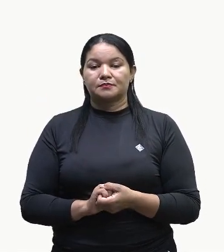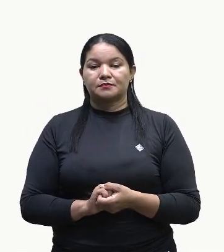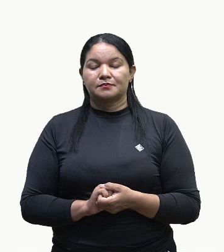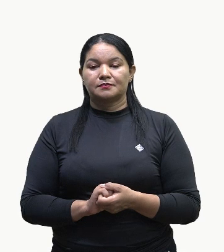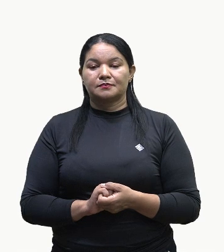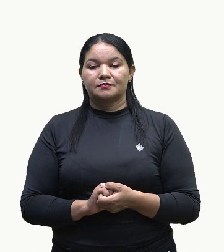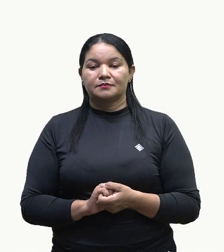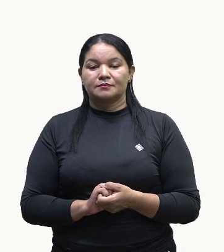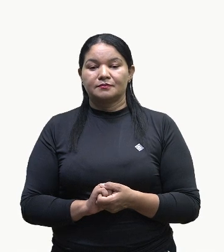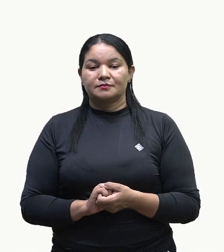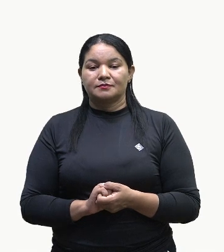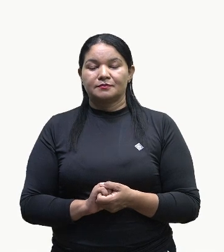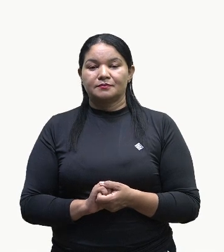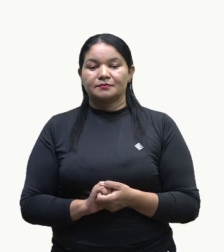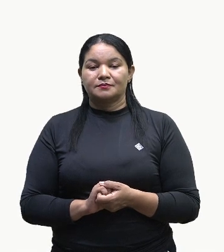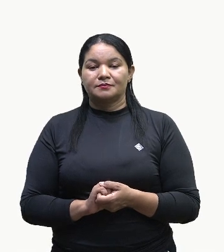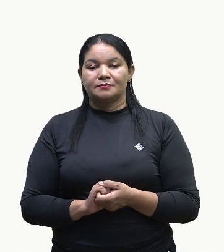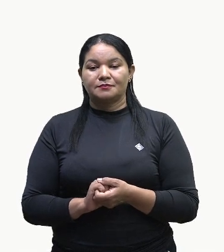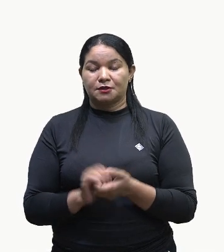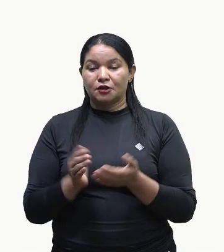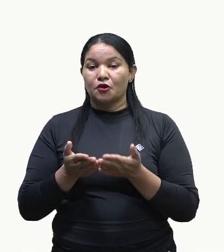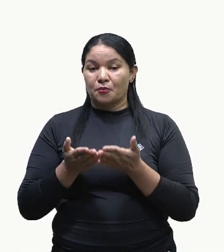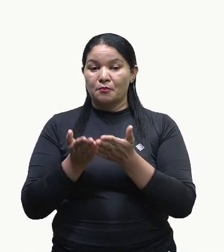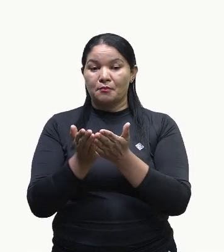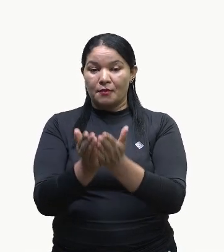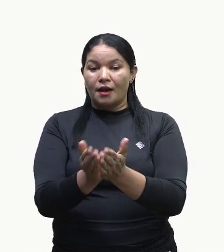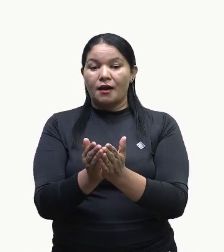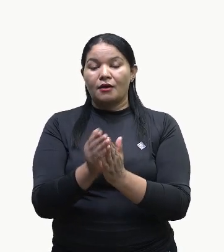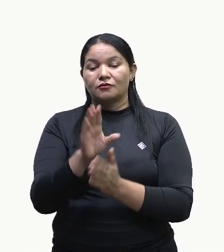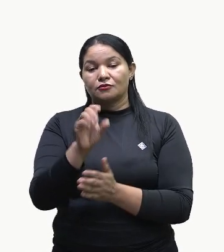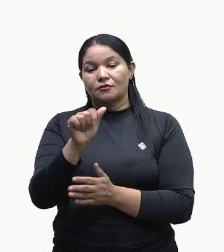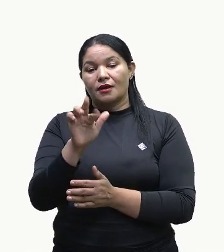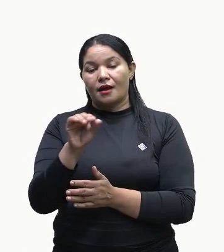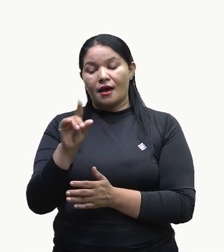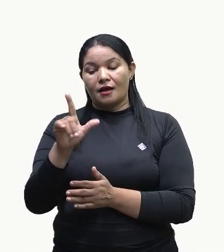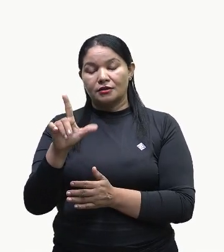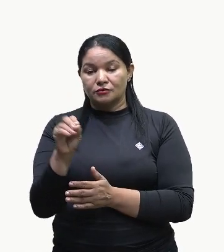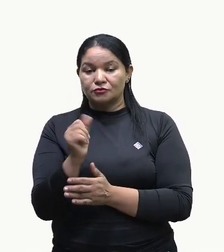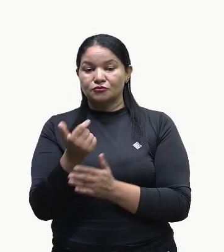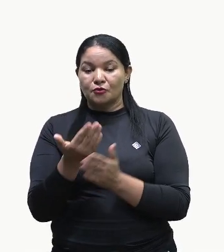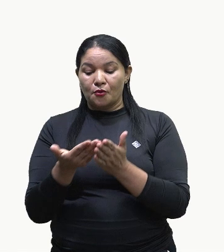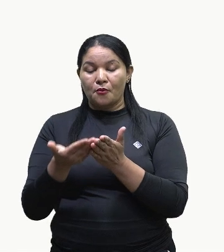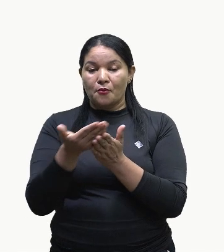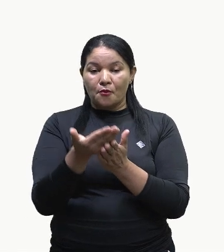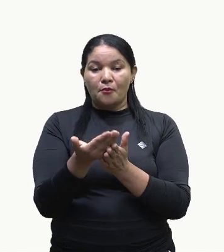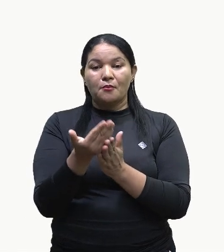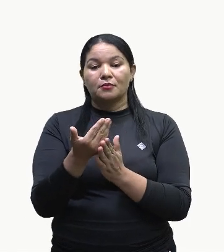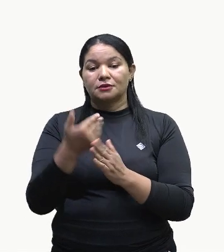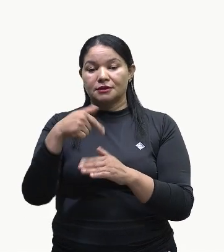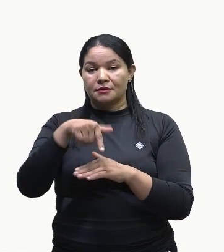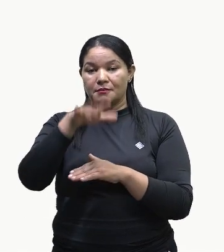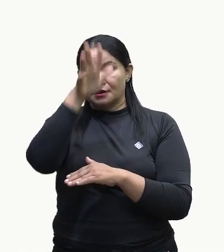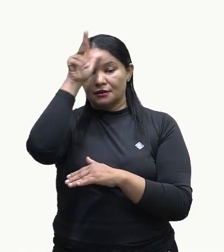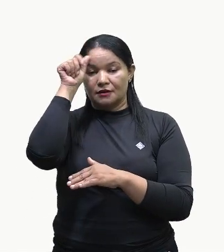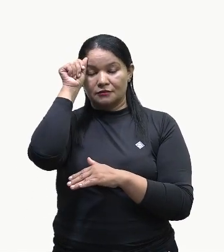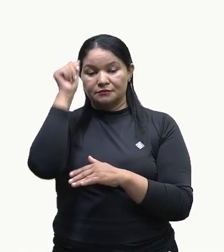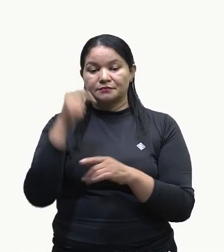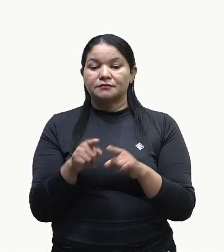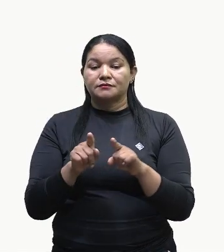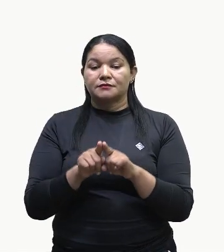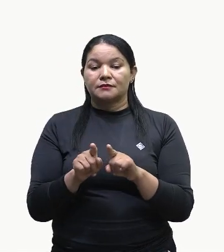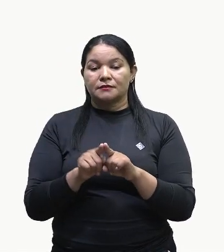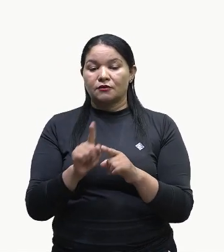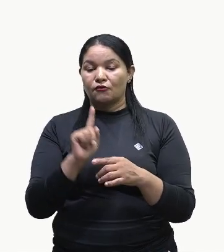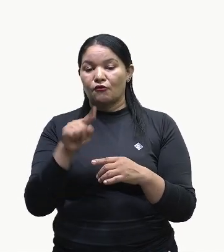no porto de Manaus. Então, o barco do Carlos está, né, lá no porto de Manaus. E a mobilidade por